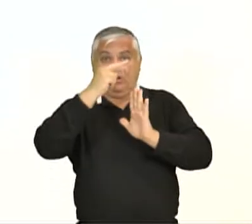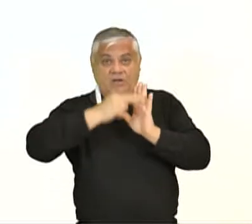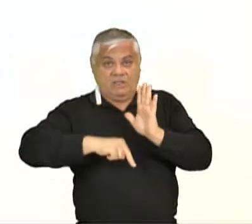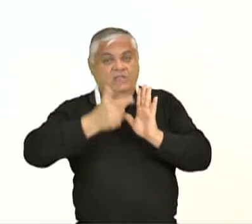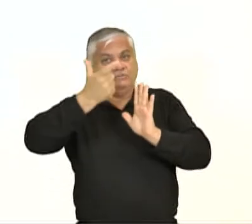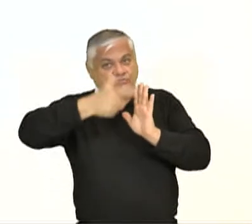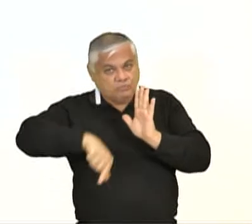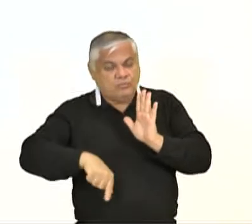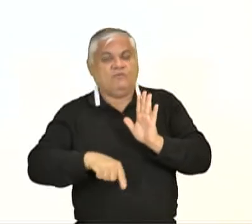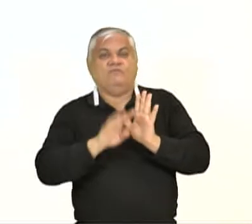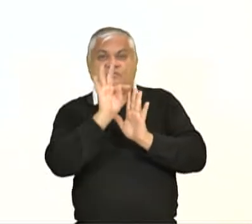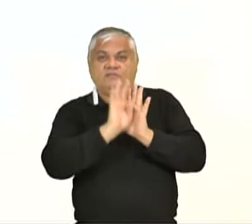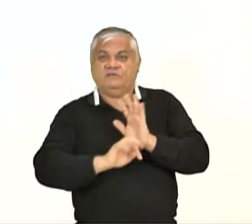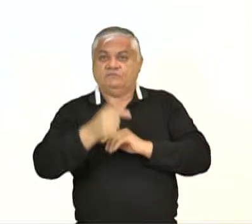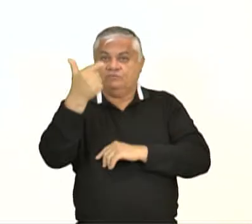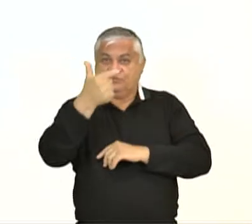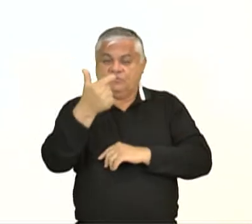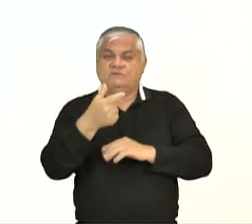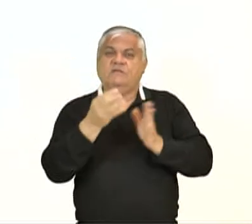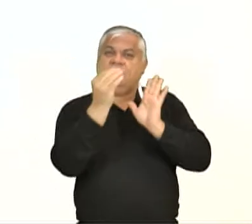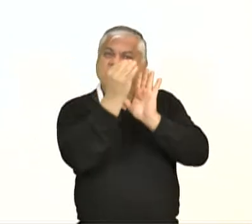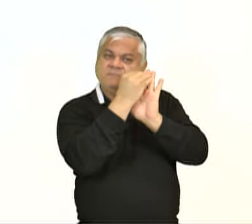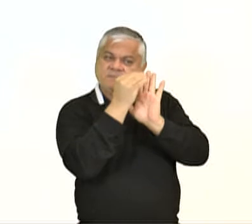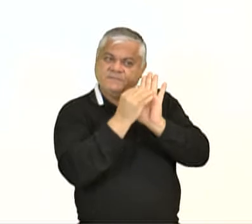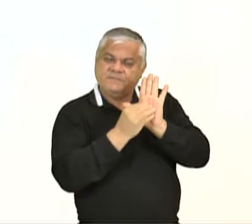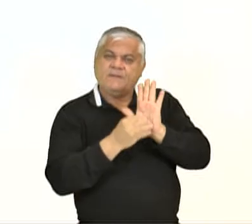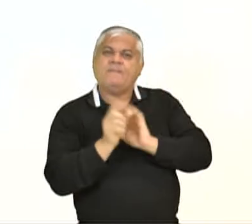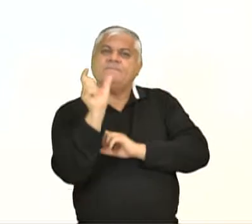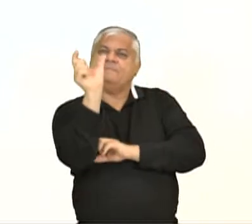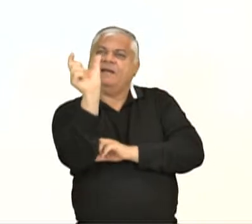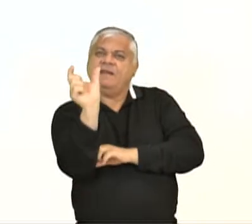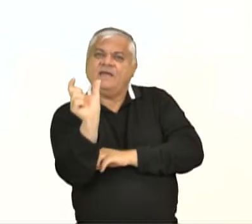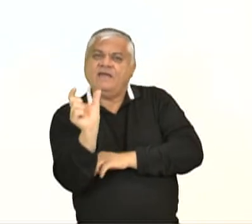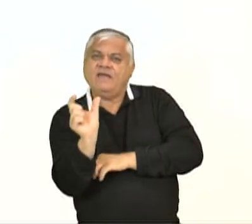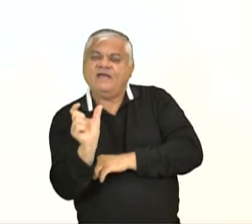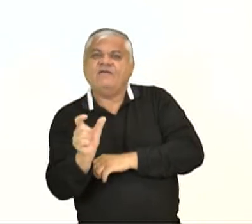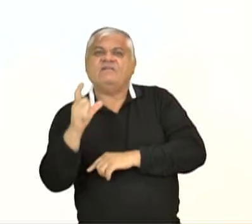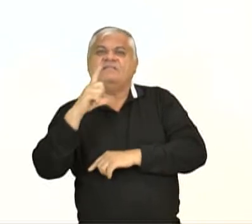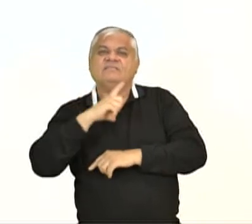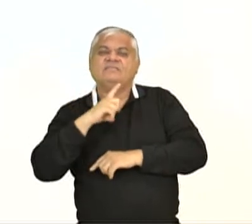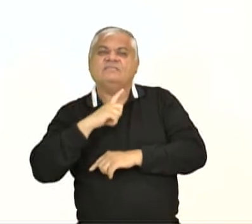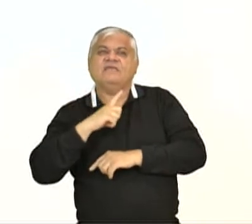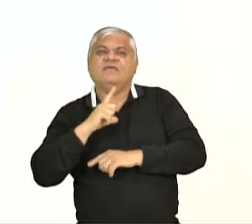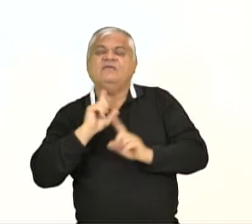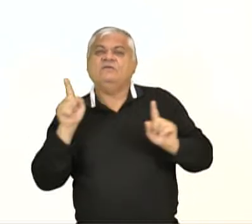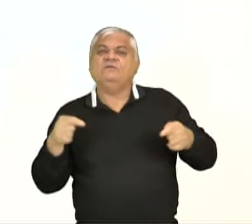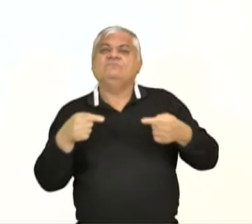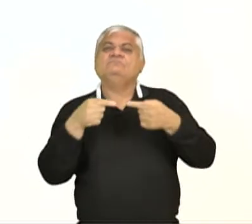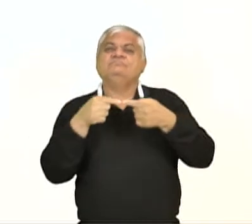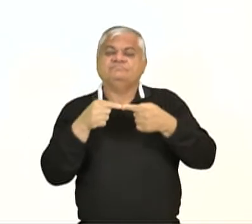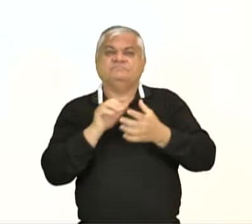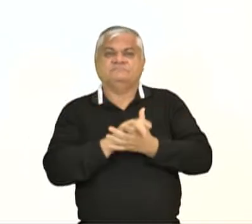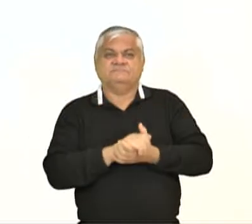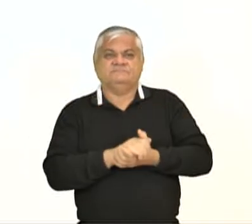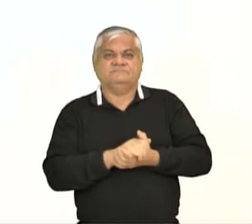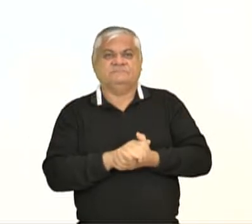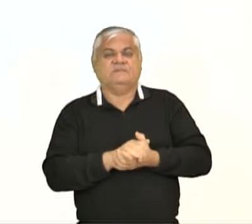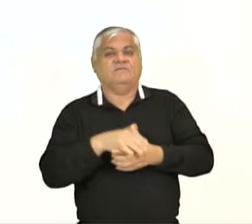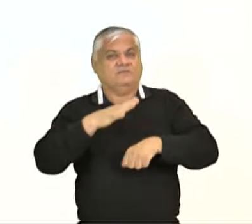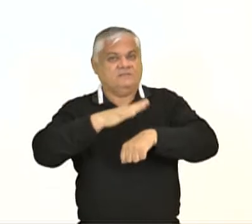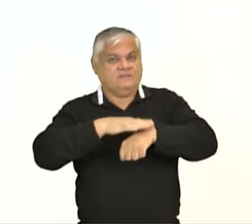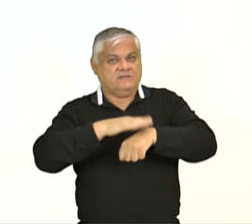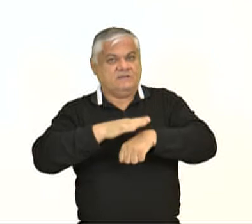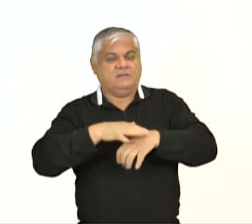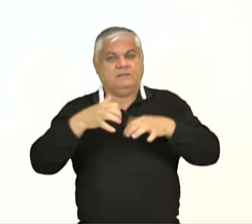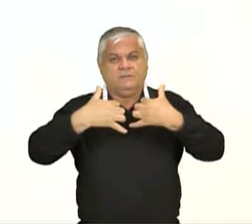2 novamente e anote quais palavras ou expressões exercem nele essa função. Então, vou deixar vocês pensando